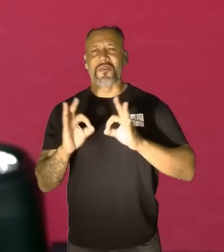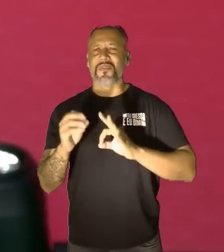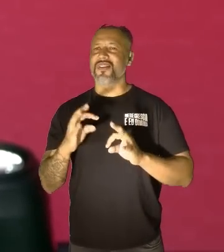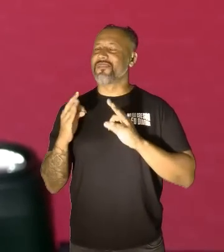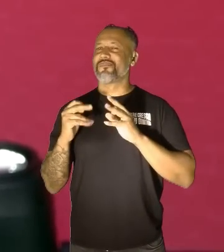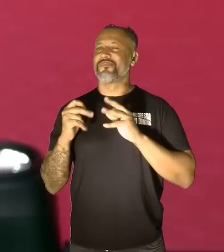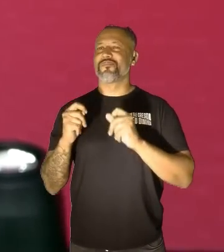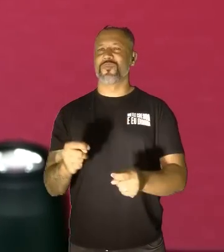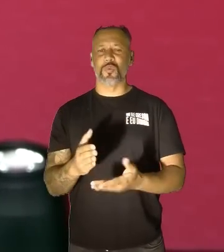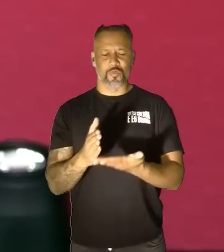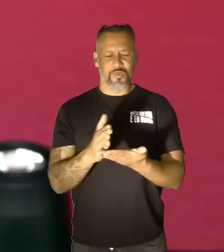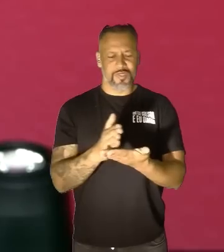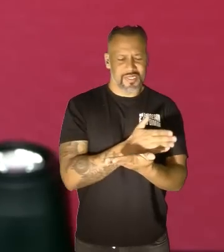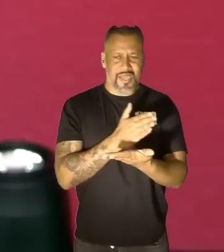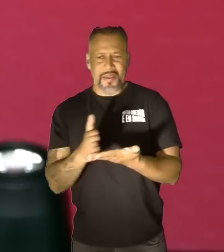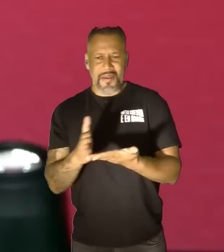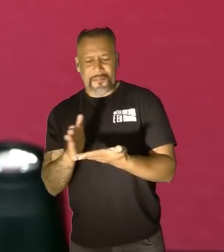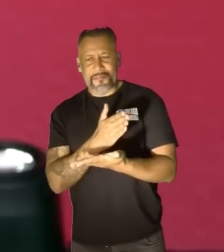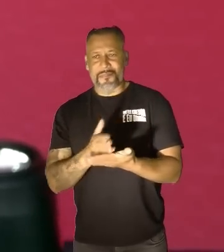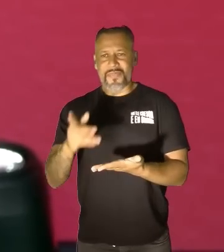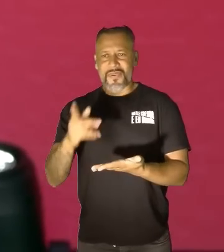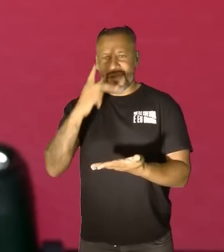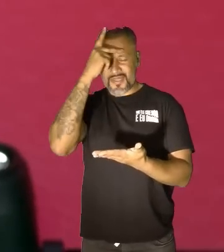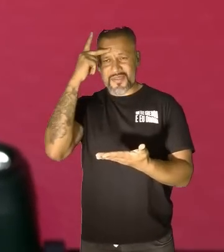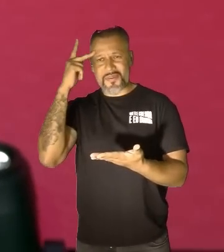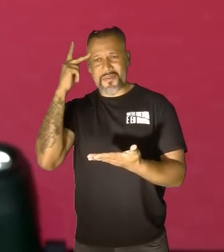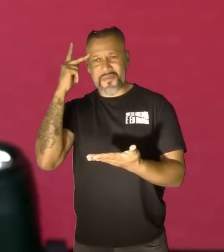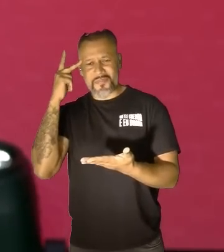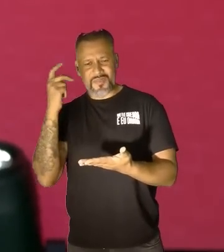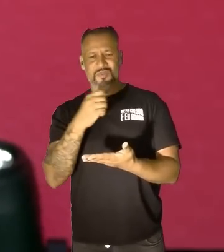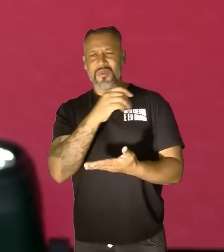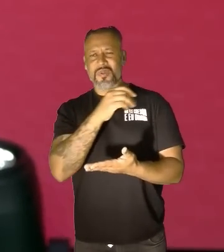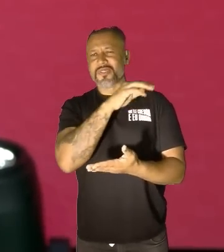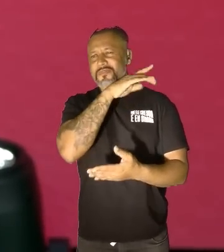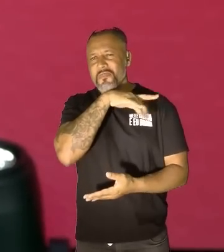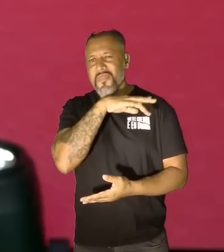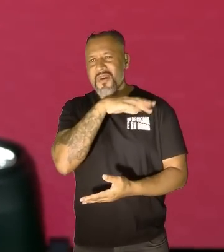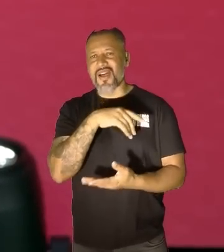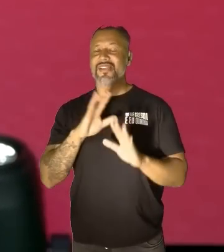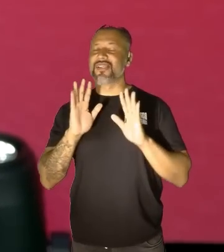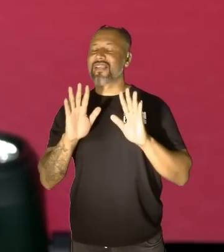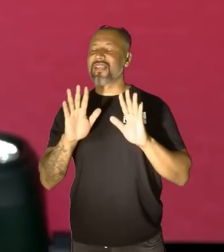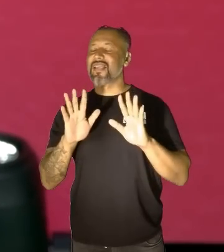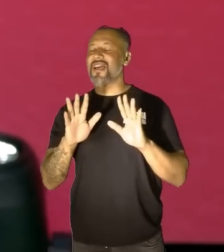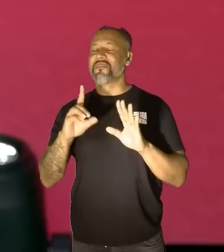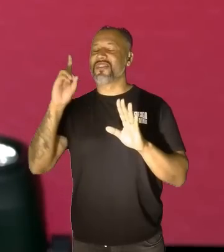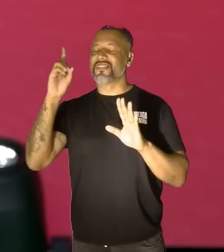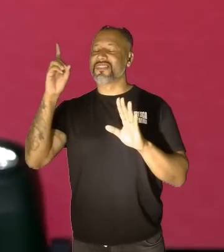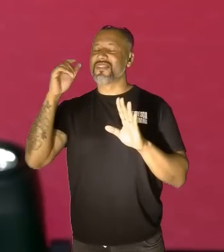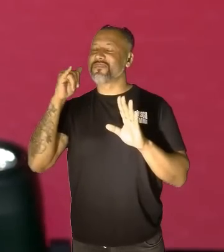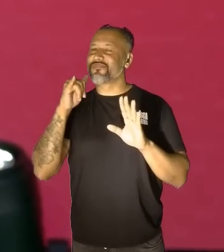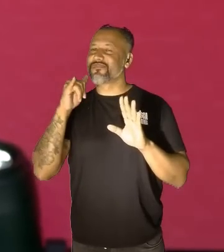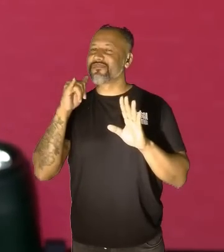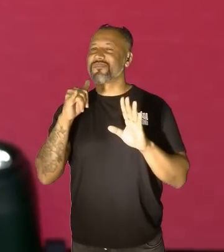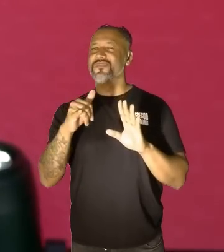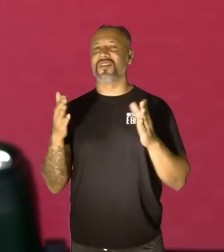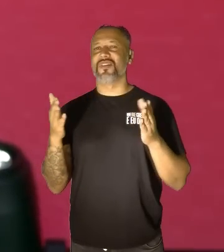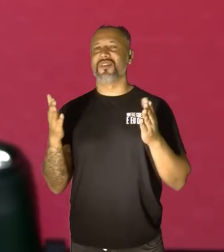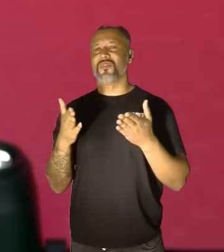derrubar pessoas. Muitas decepções talvez vão surgir e você vai ficar em estado de pânico. Mas eu quero que você